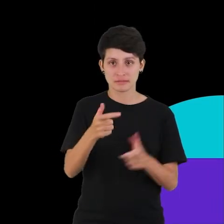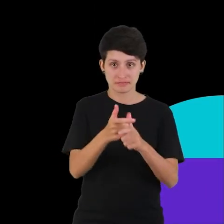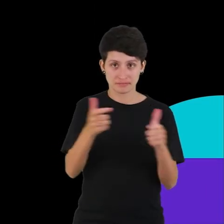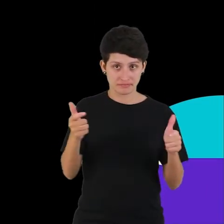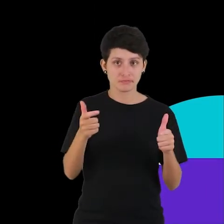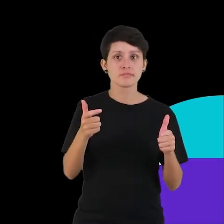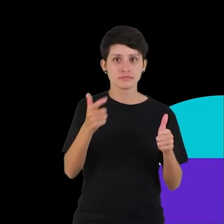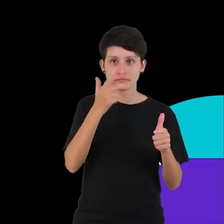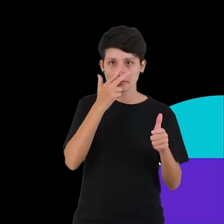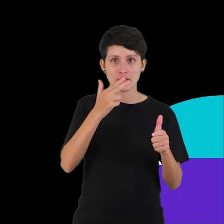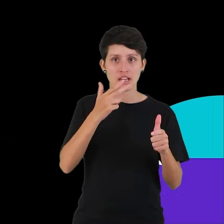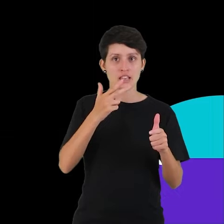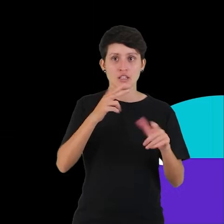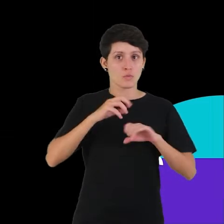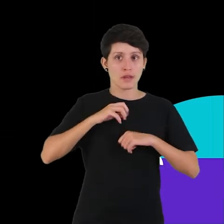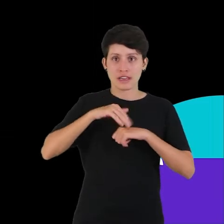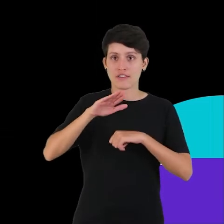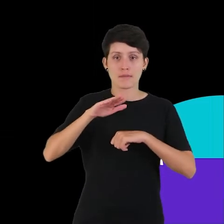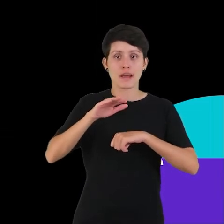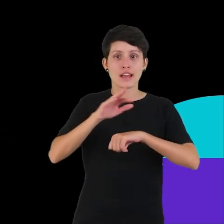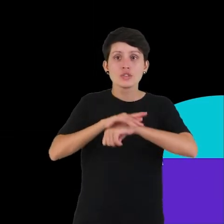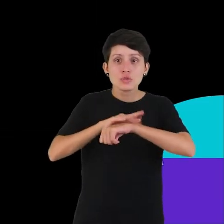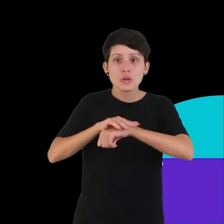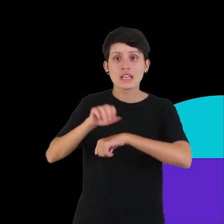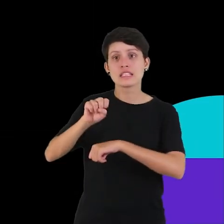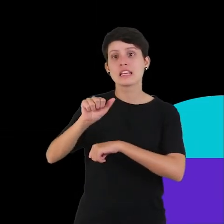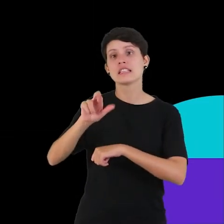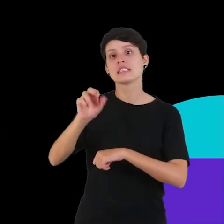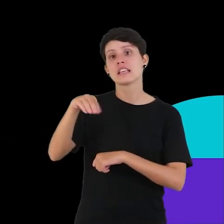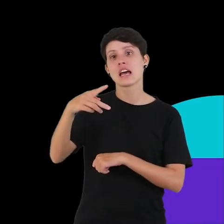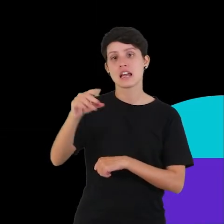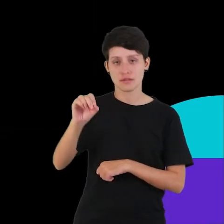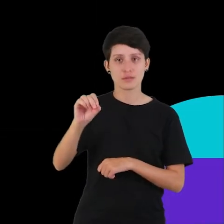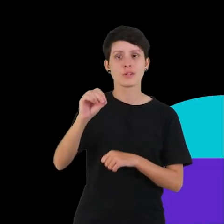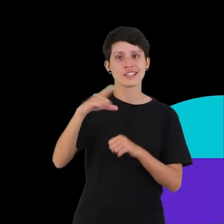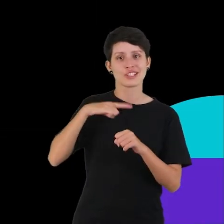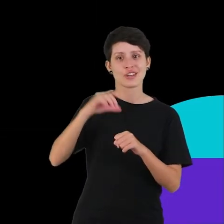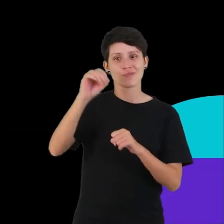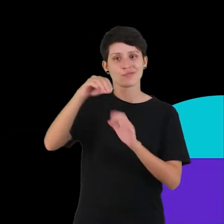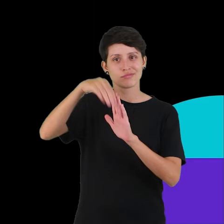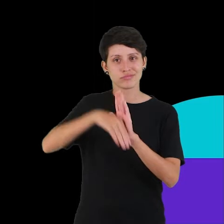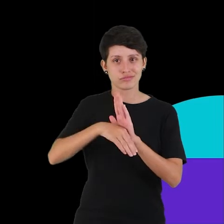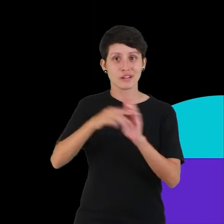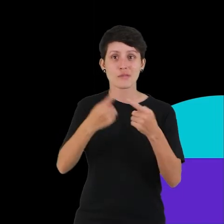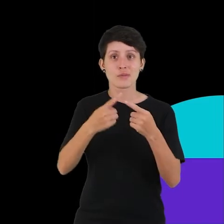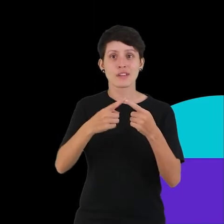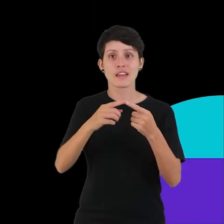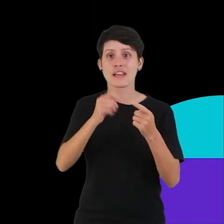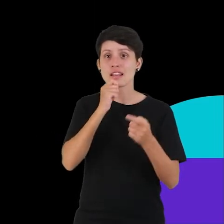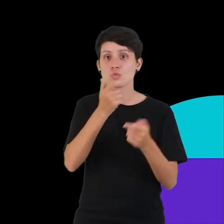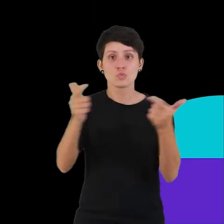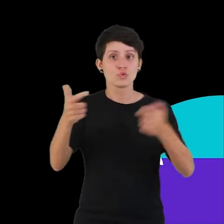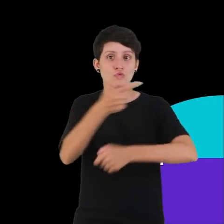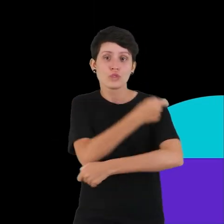que tinham baixa renda, né? Então, eles não tinham as vacinas em si, eles não conseguiam distribuir as vacinas, tinha um grande